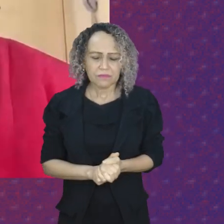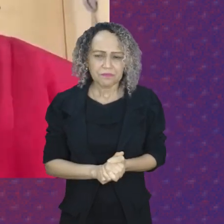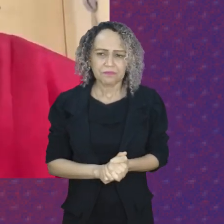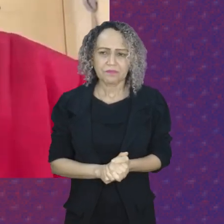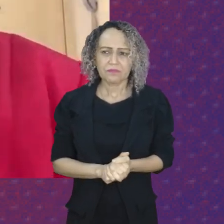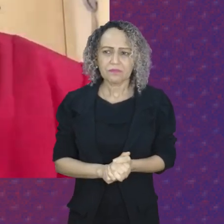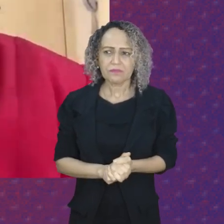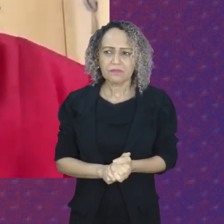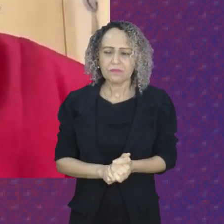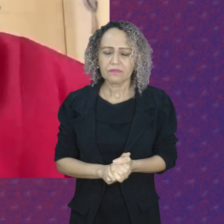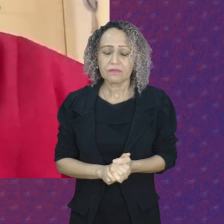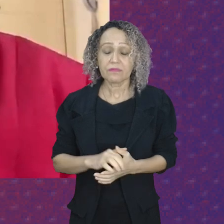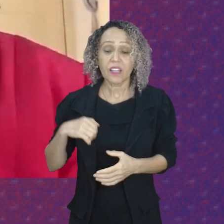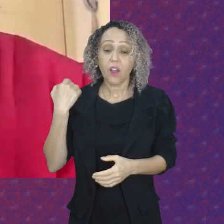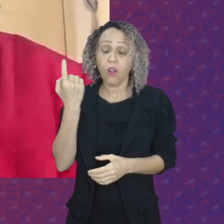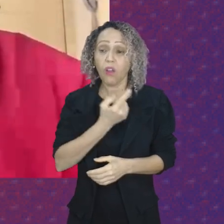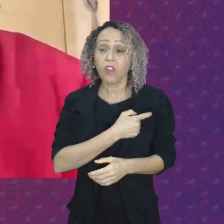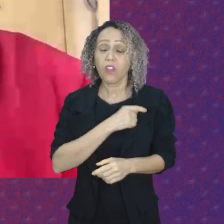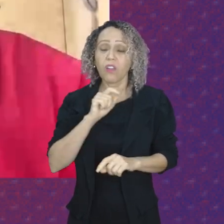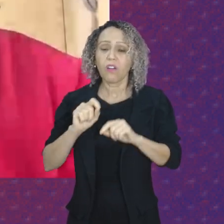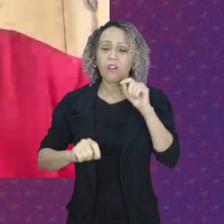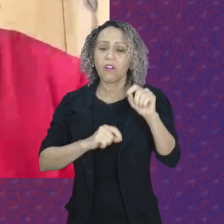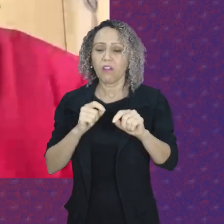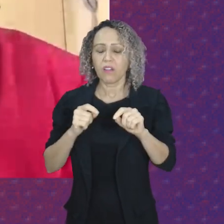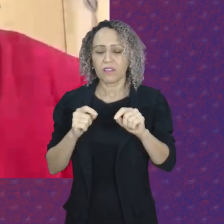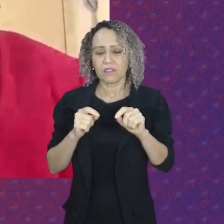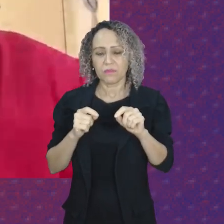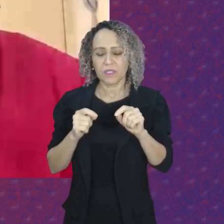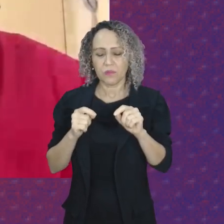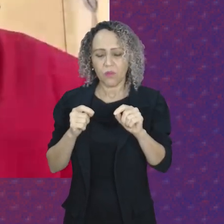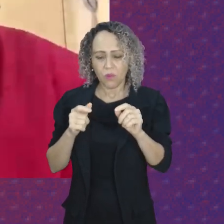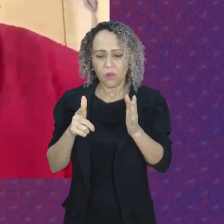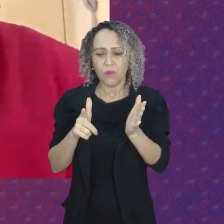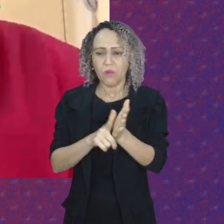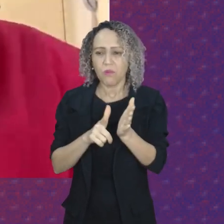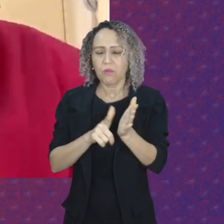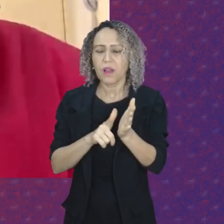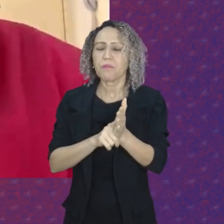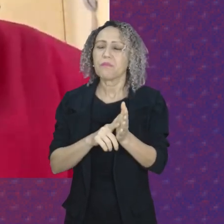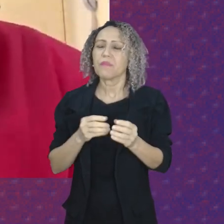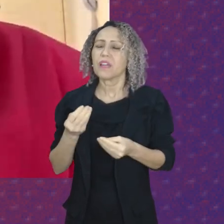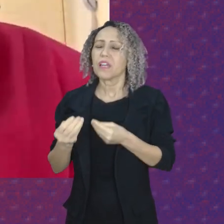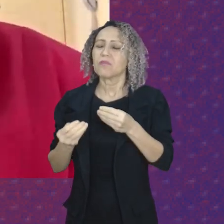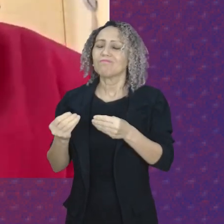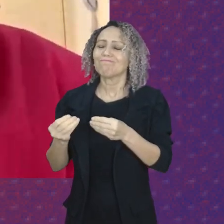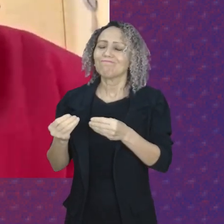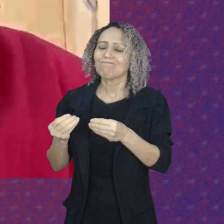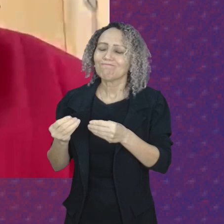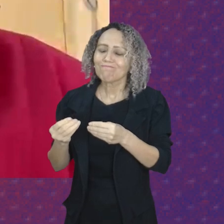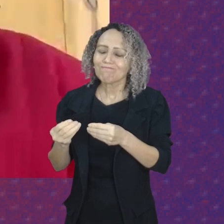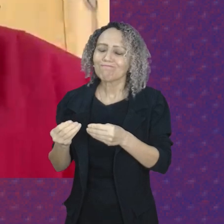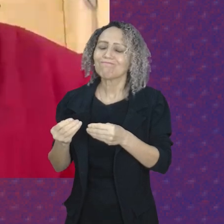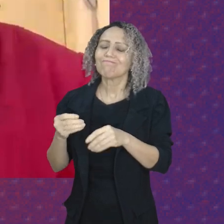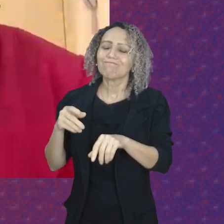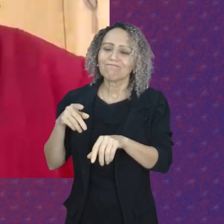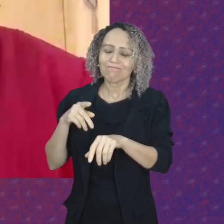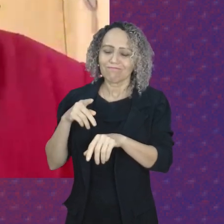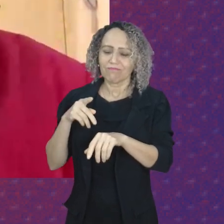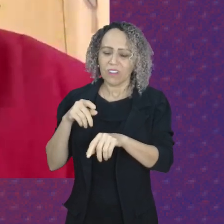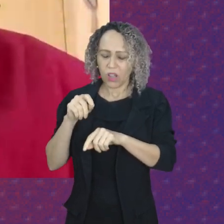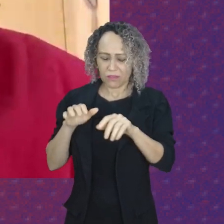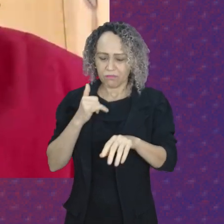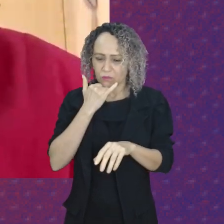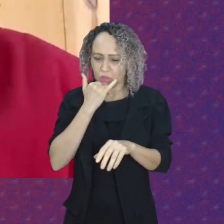refúgio. Esse papel, inclusive, internacional, né, do Brasil foi assim algo lamentável, né? E